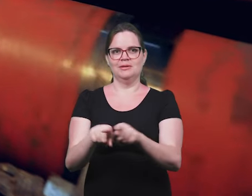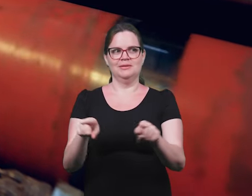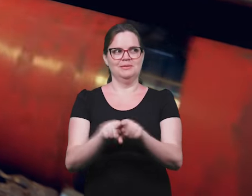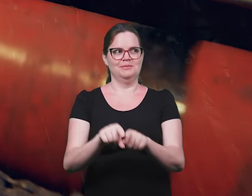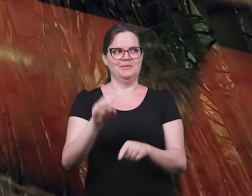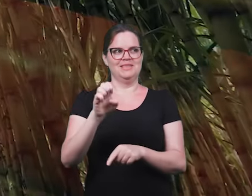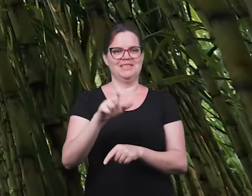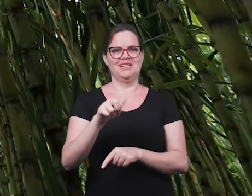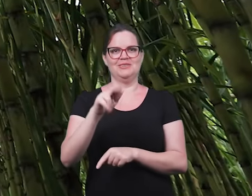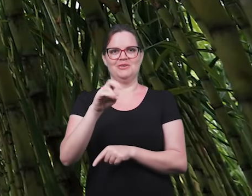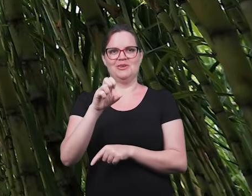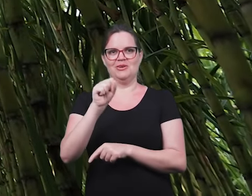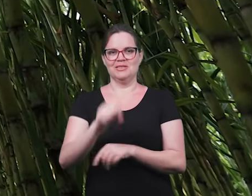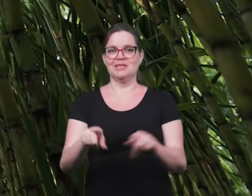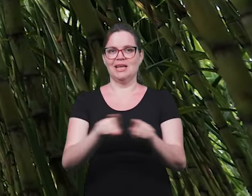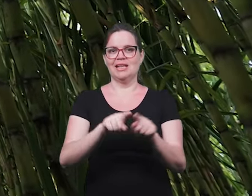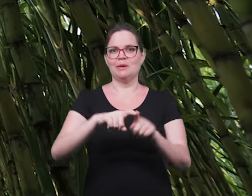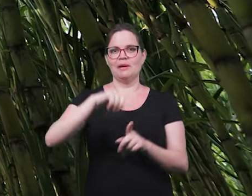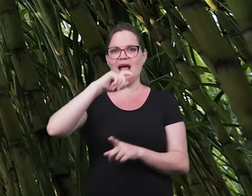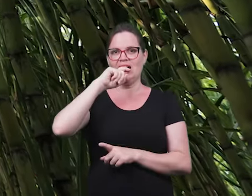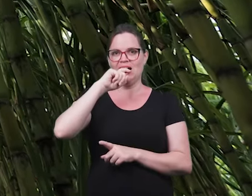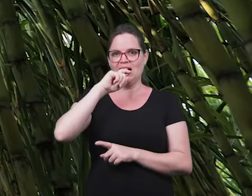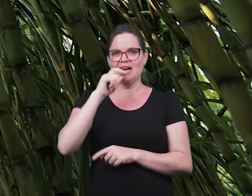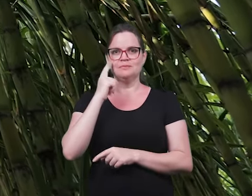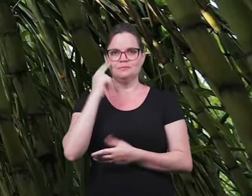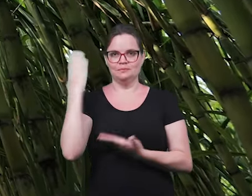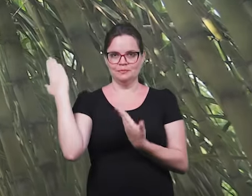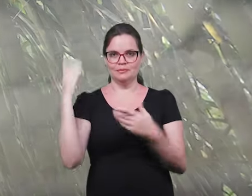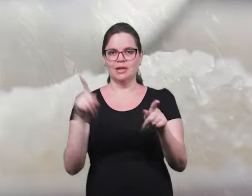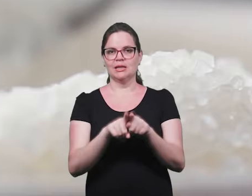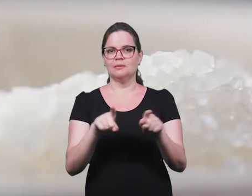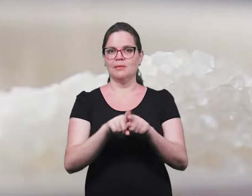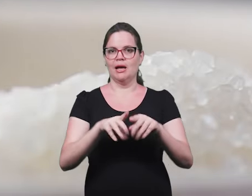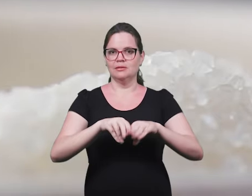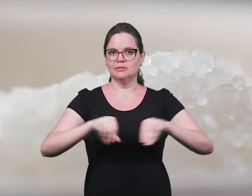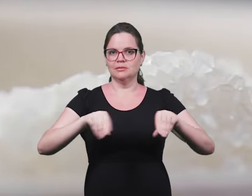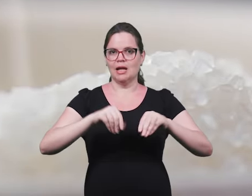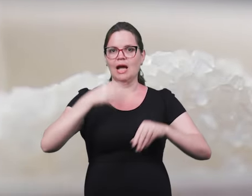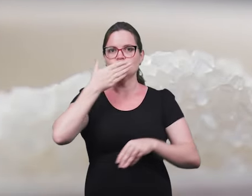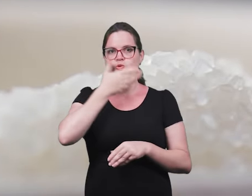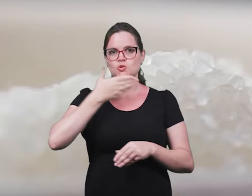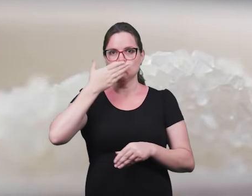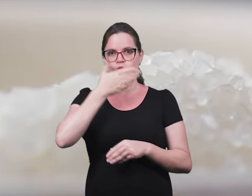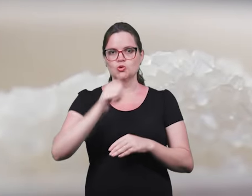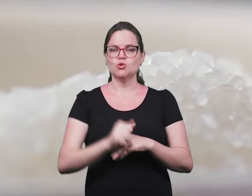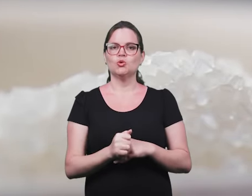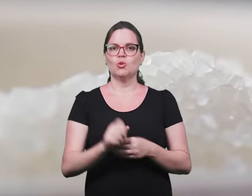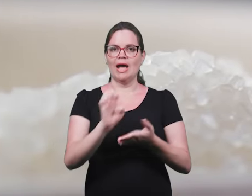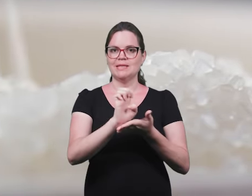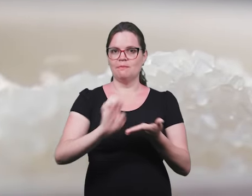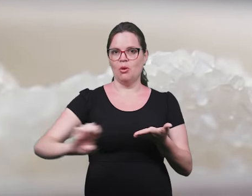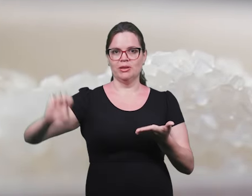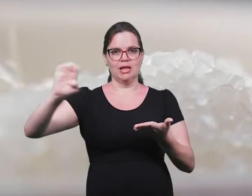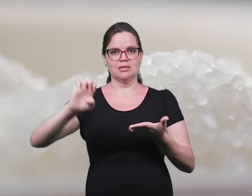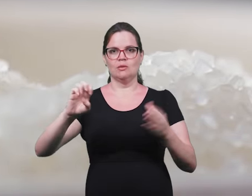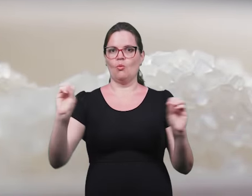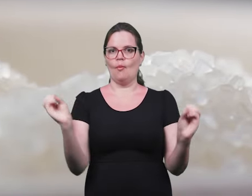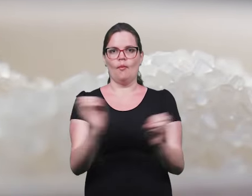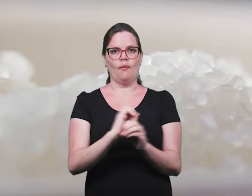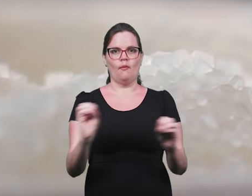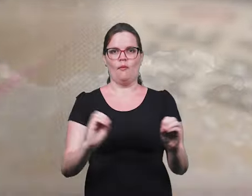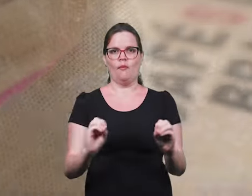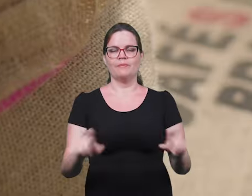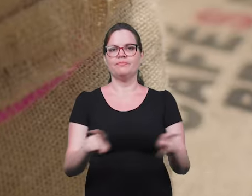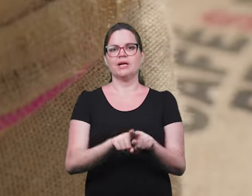papel, cana-de-açúcar, cuja exportação do açúcar bruto foi praticamente